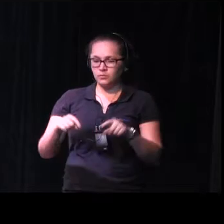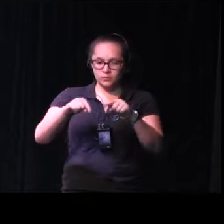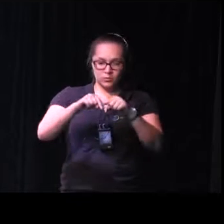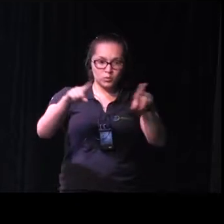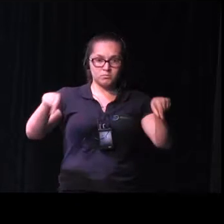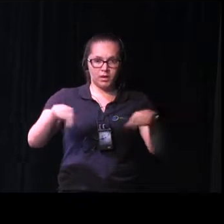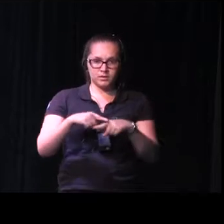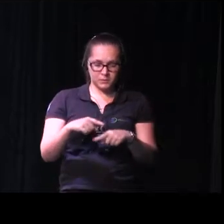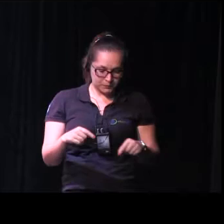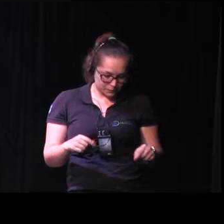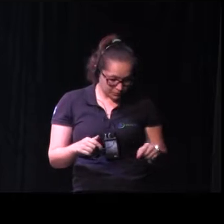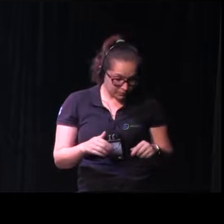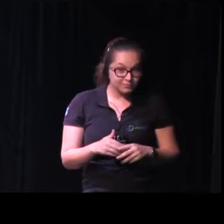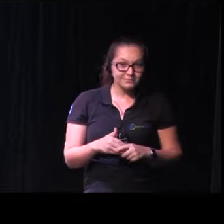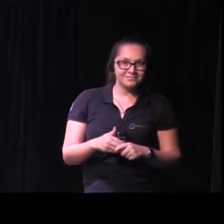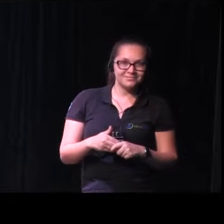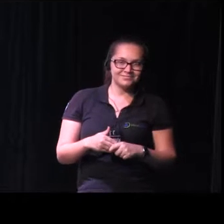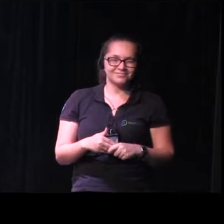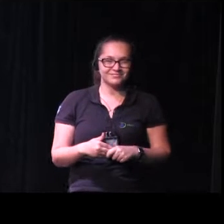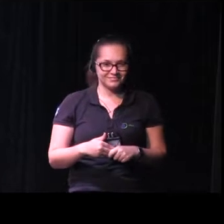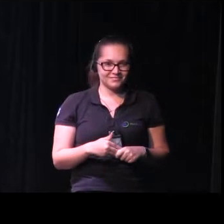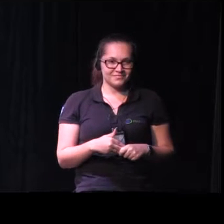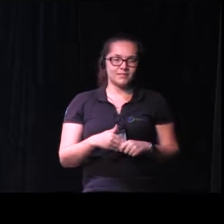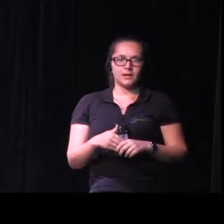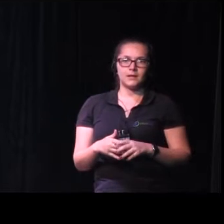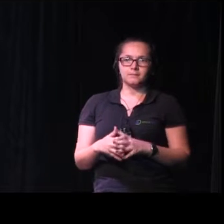conseguimos no espaço.